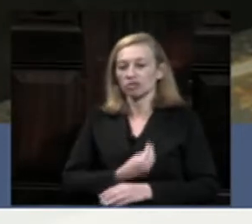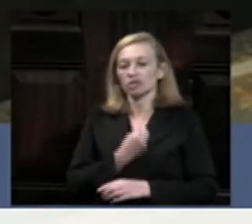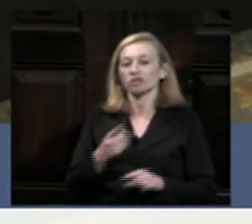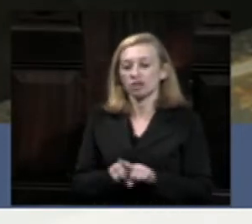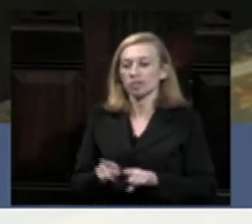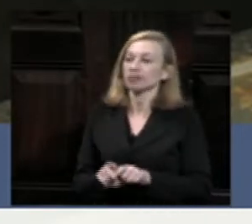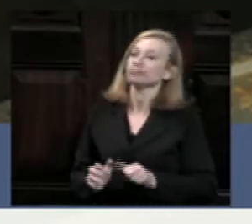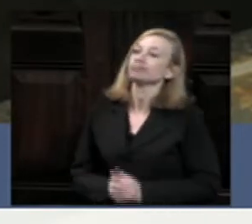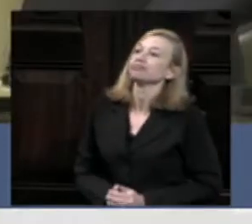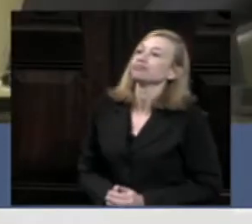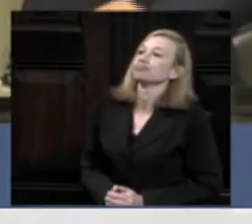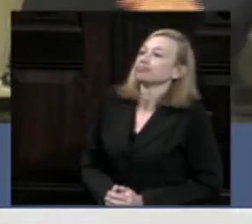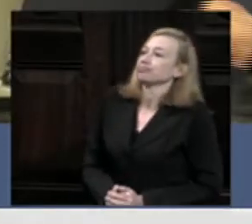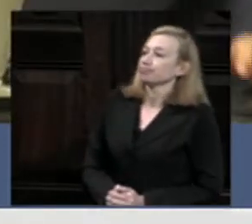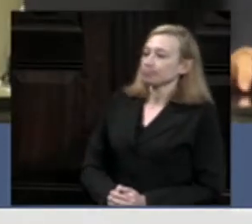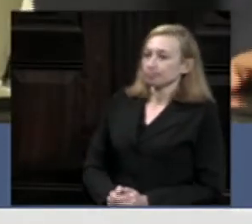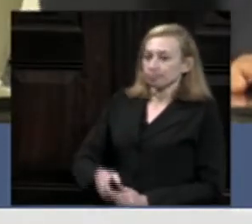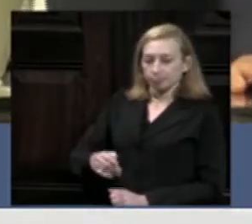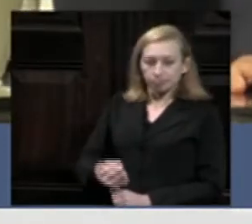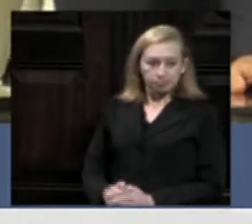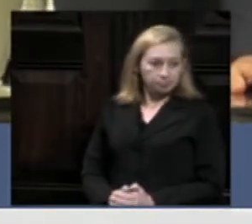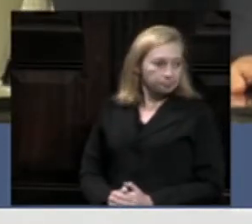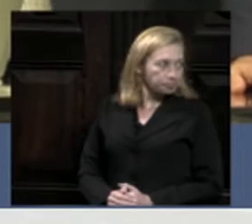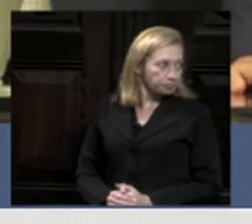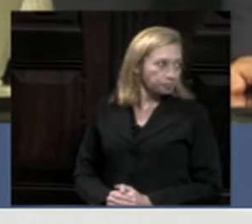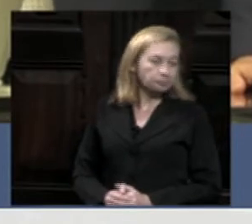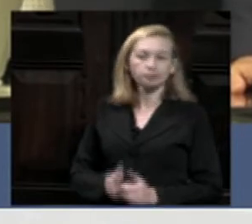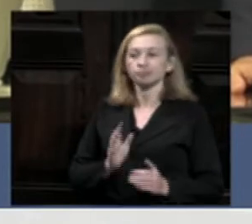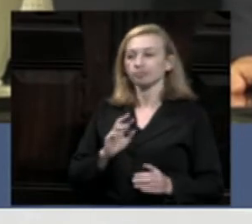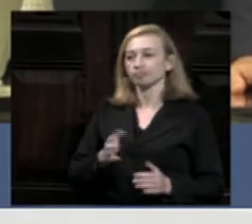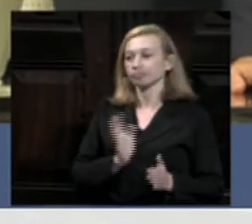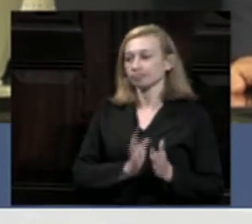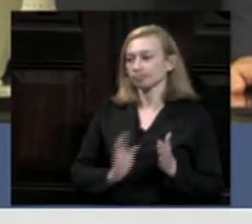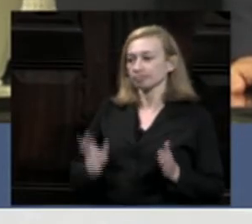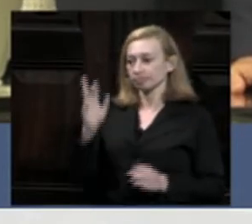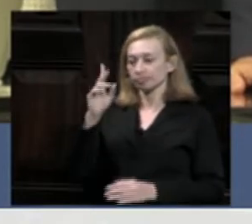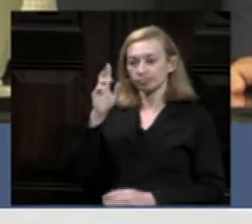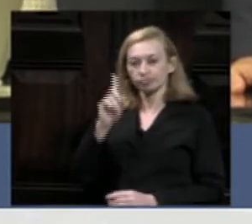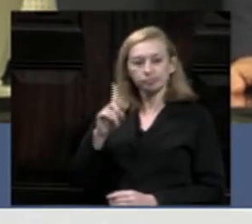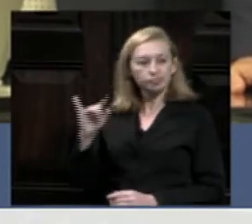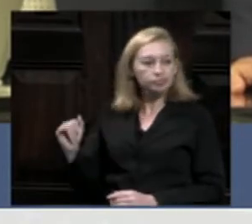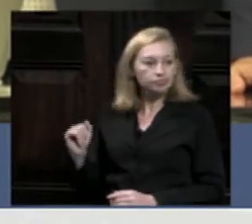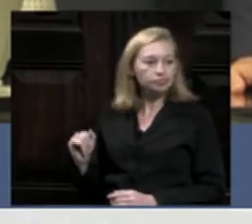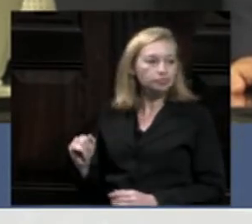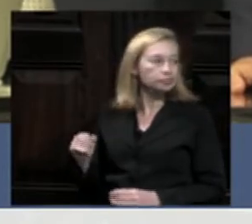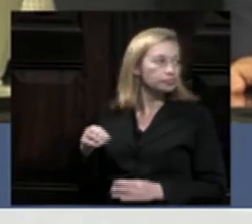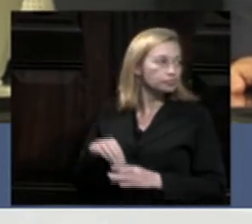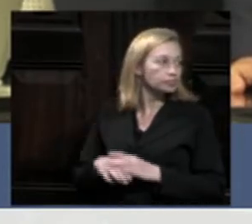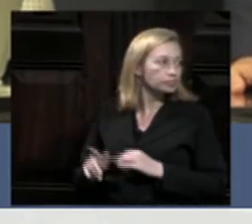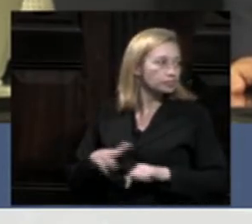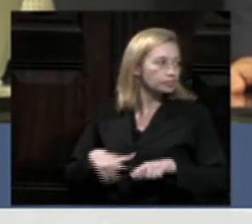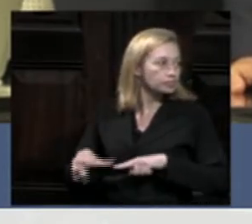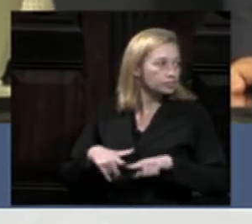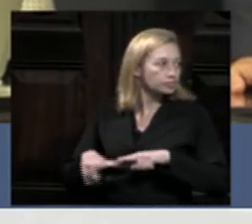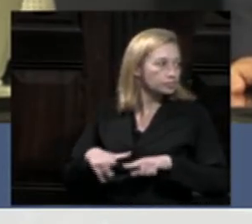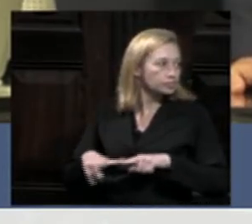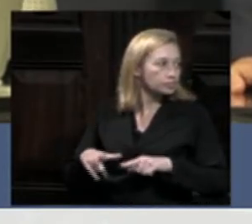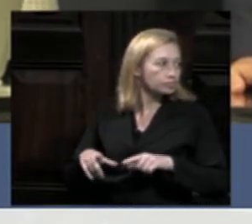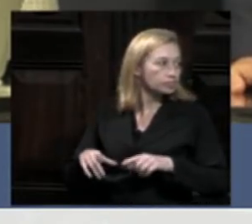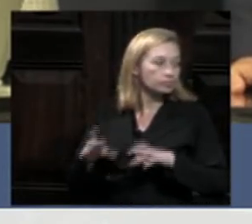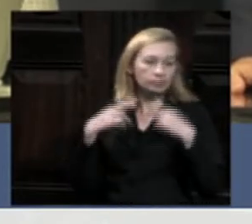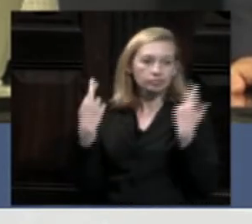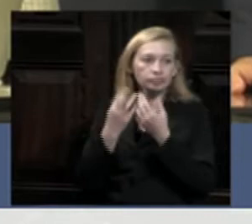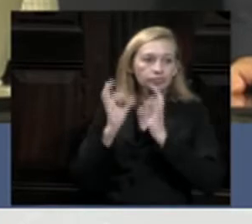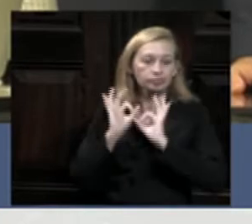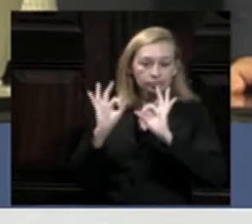projeto. Anuncio, incluído na ordem do dia, de acordo com o parágrafo 1º do artigo 47 do Regimento Interno, em tramitação ordinária, em